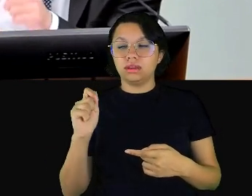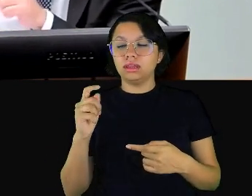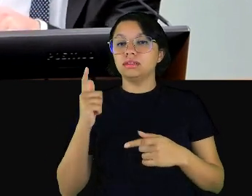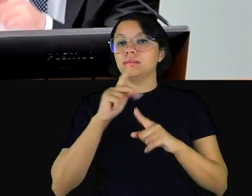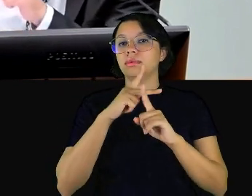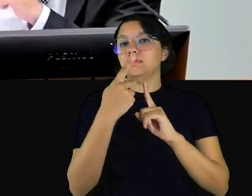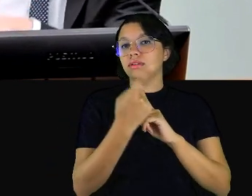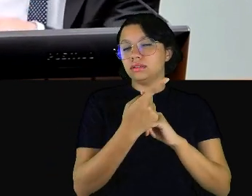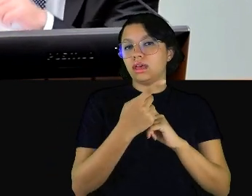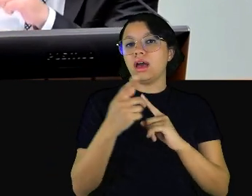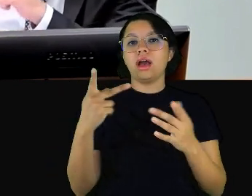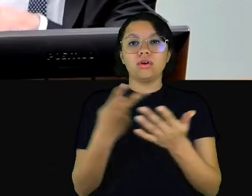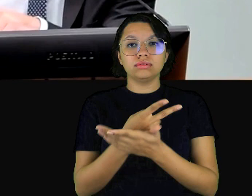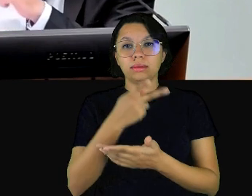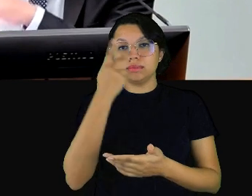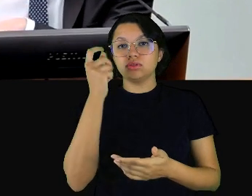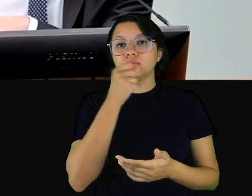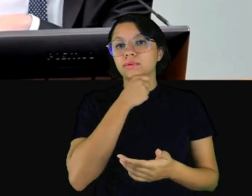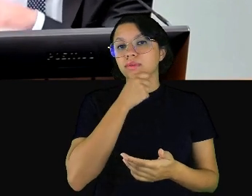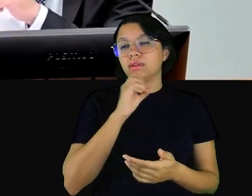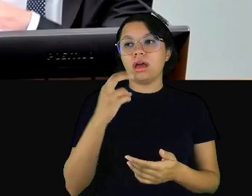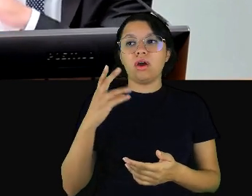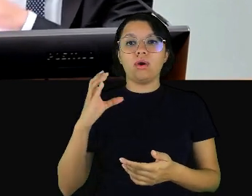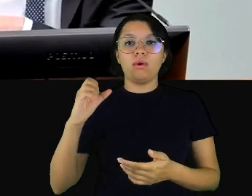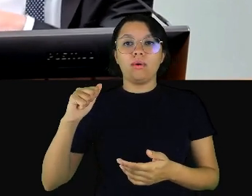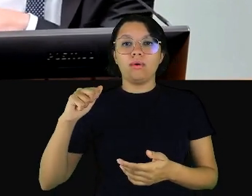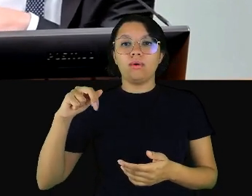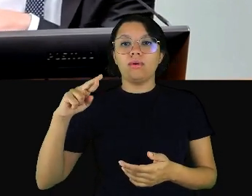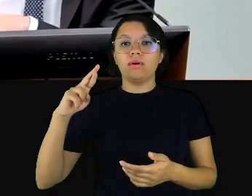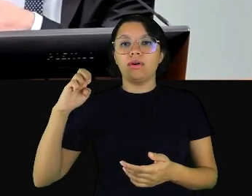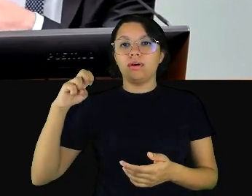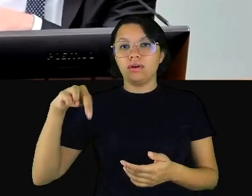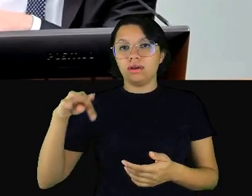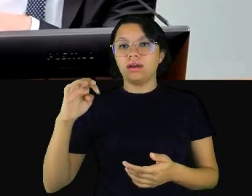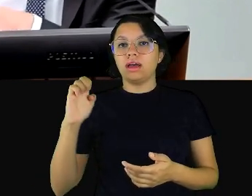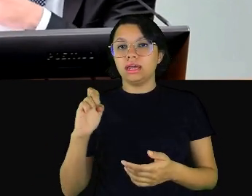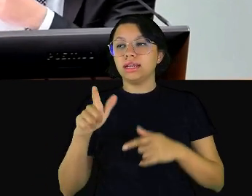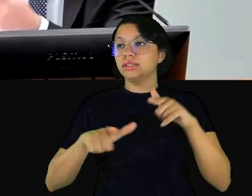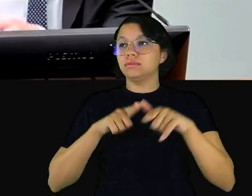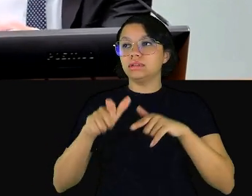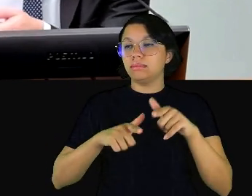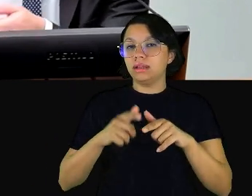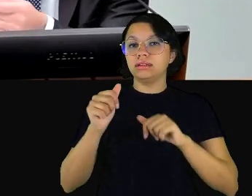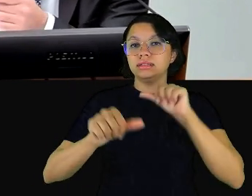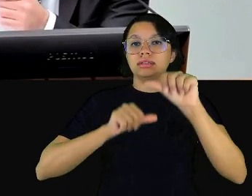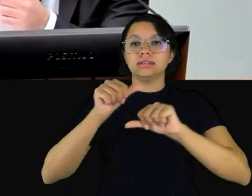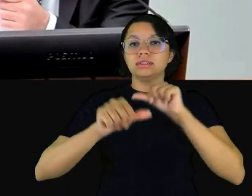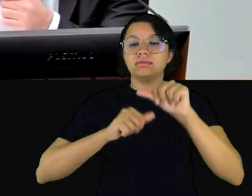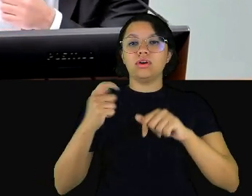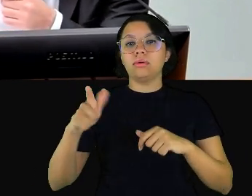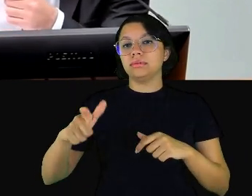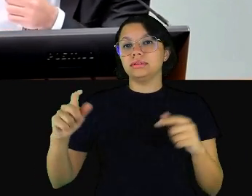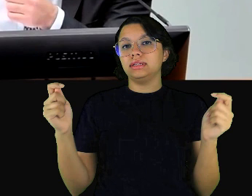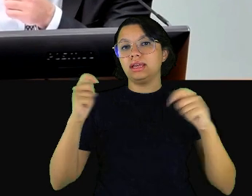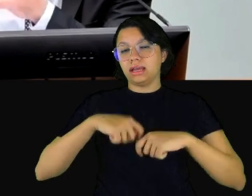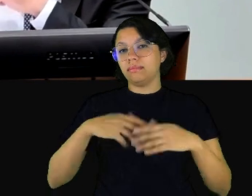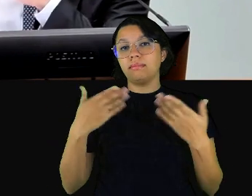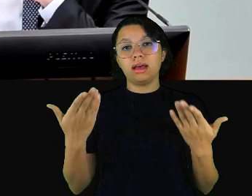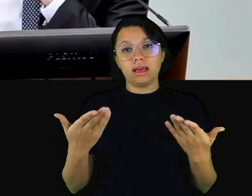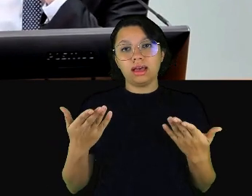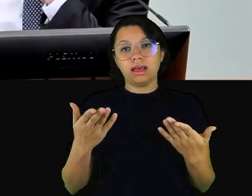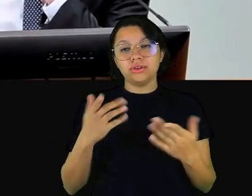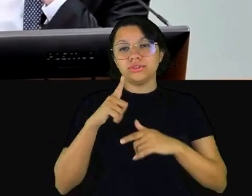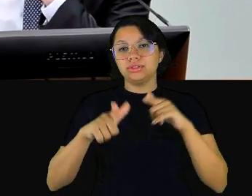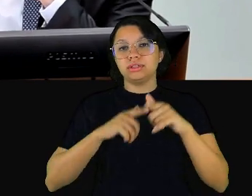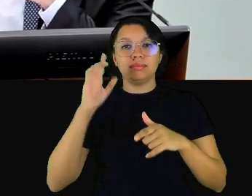de pessoas aposentadas e pessoas em carência que estão trabalhando e se tornam incapazes para exercer as suas atividades